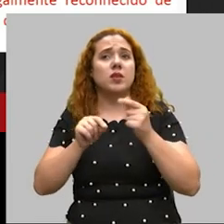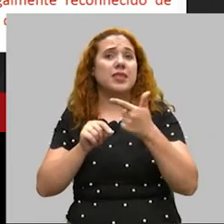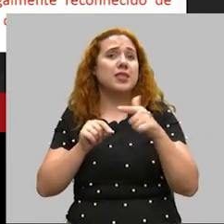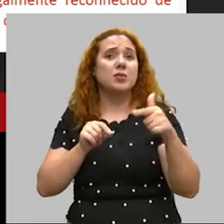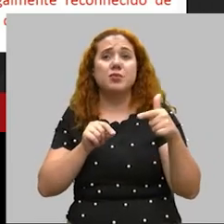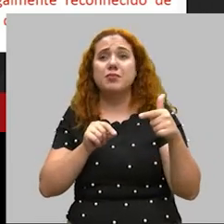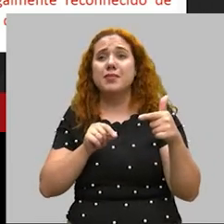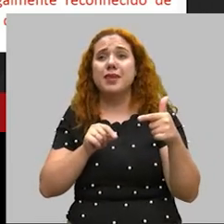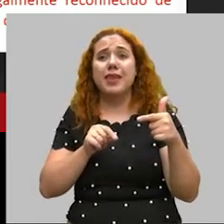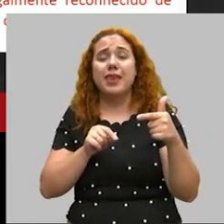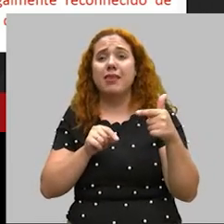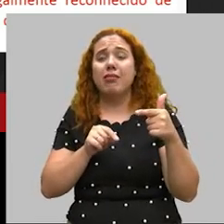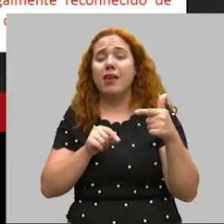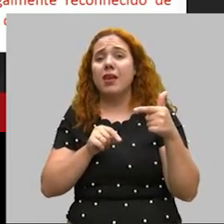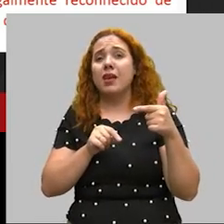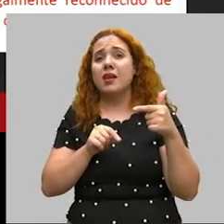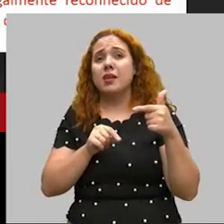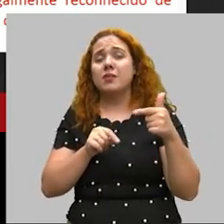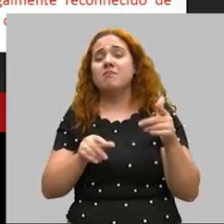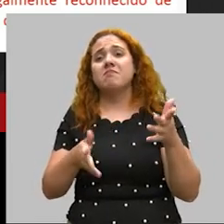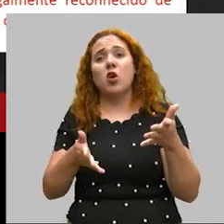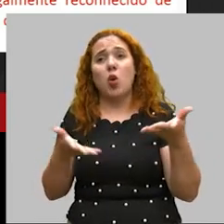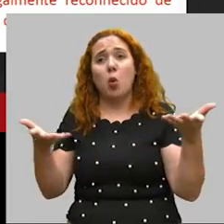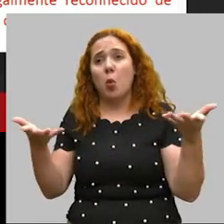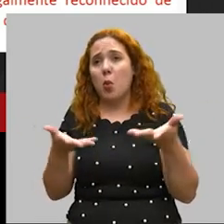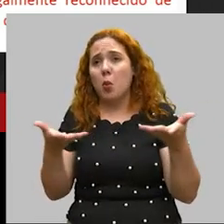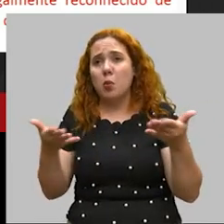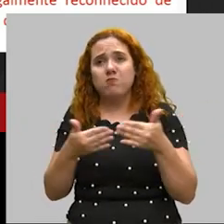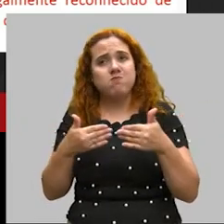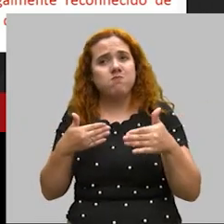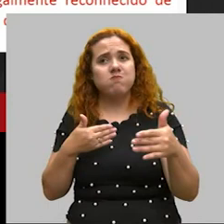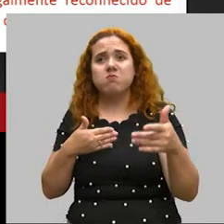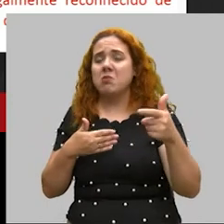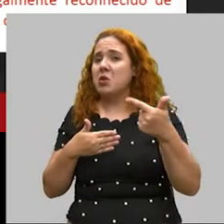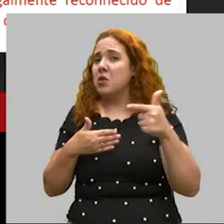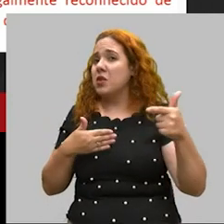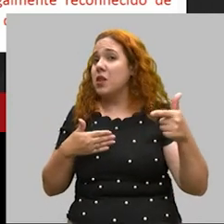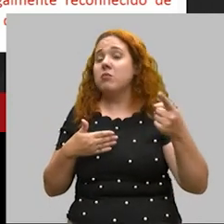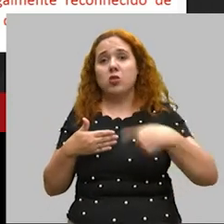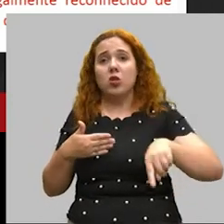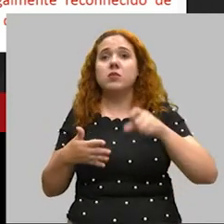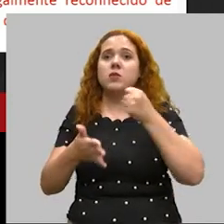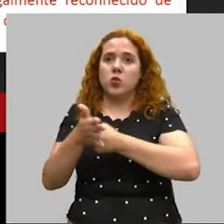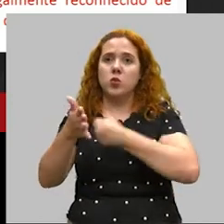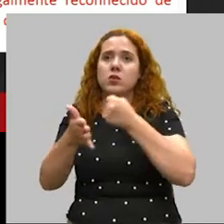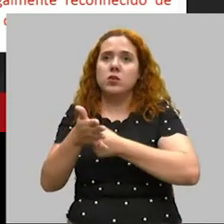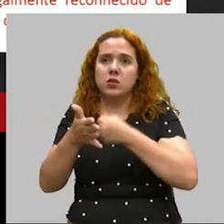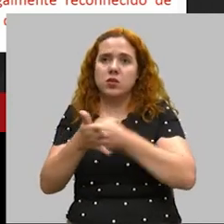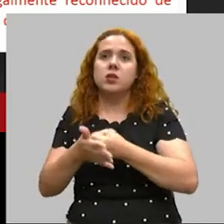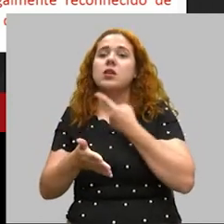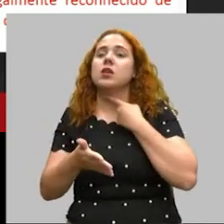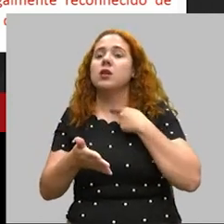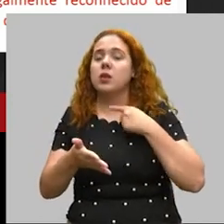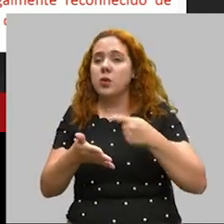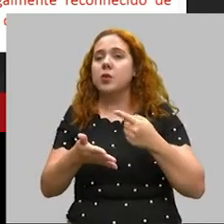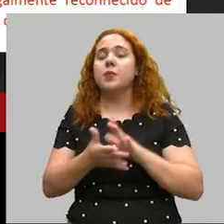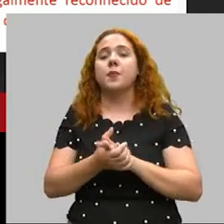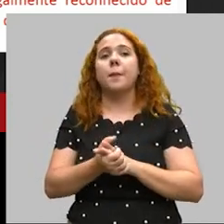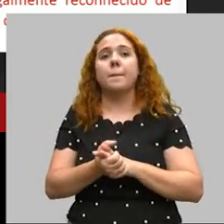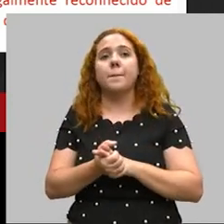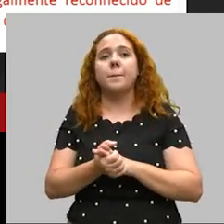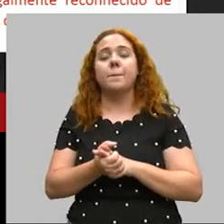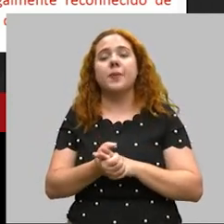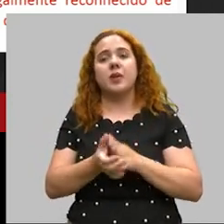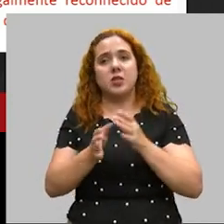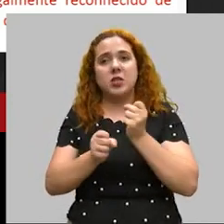tido atualmente é bom né E porque isso é uma coisa de luta né Ivan o pessoal que tá na rede mineira aí uma questão de luta nos últimos